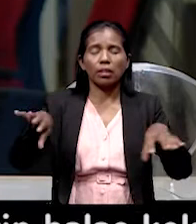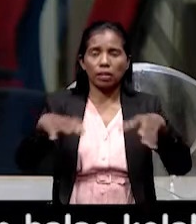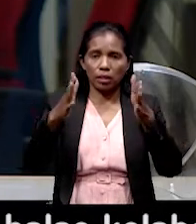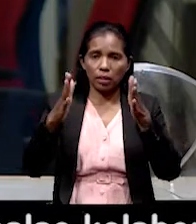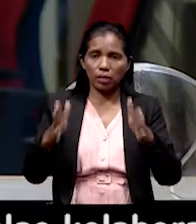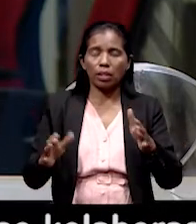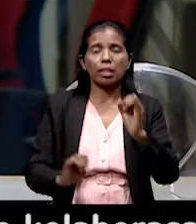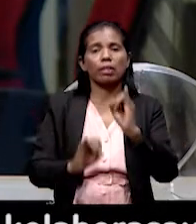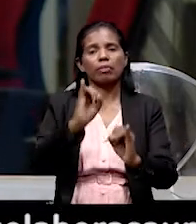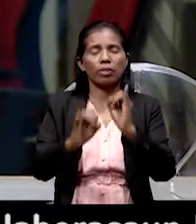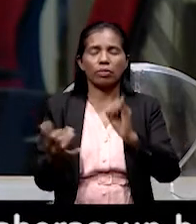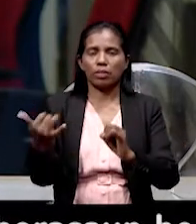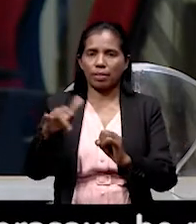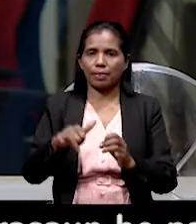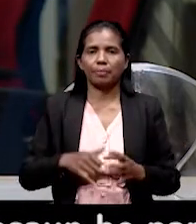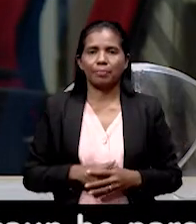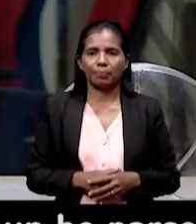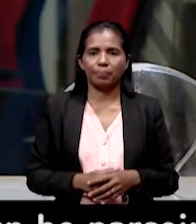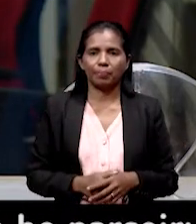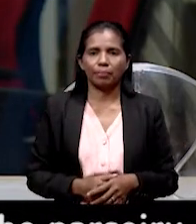indivíduo, Sira.